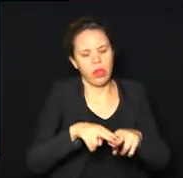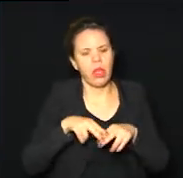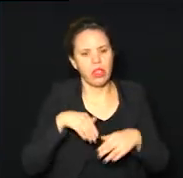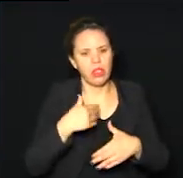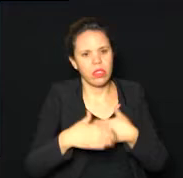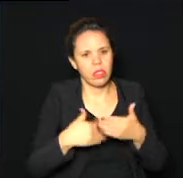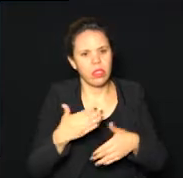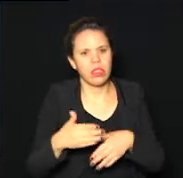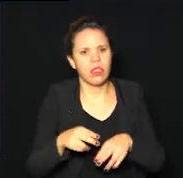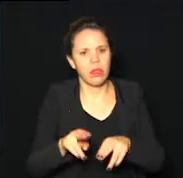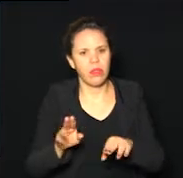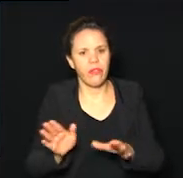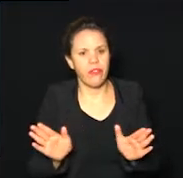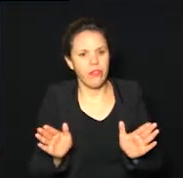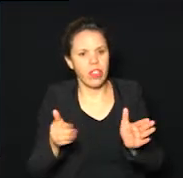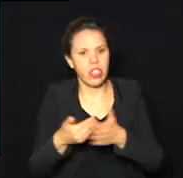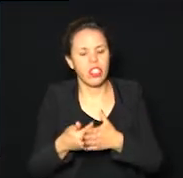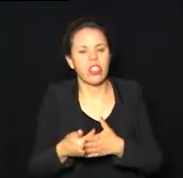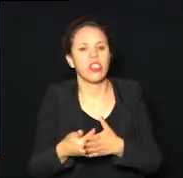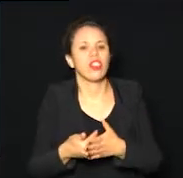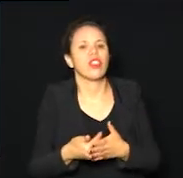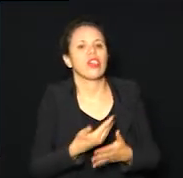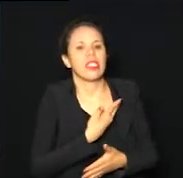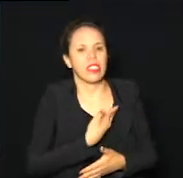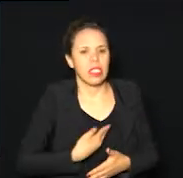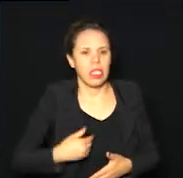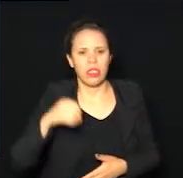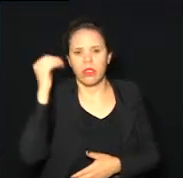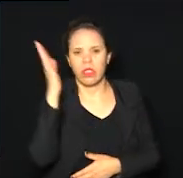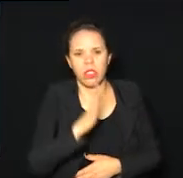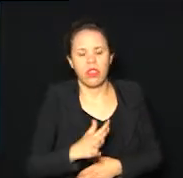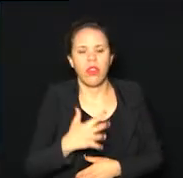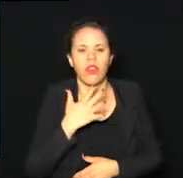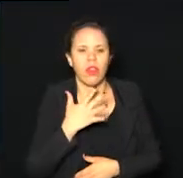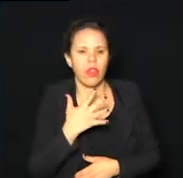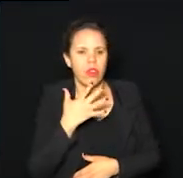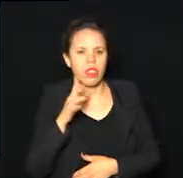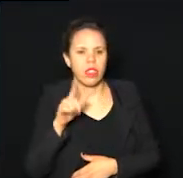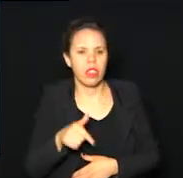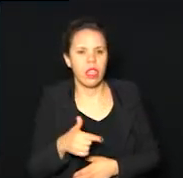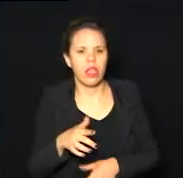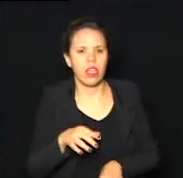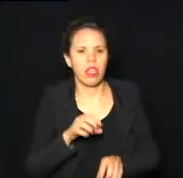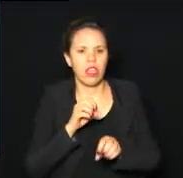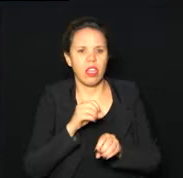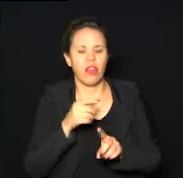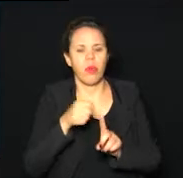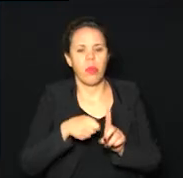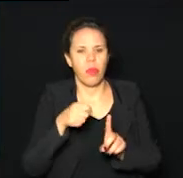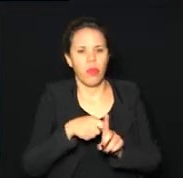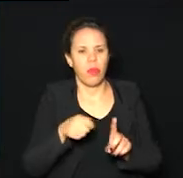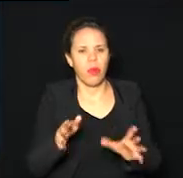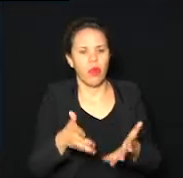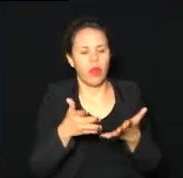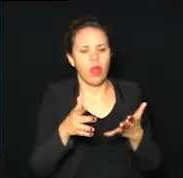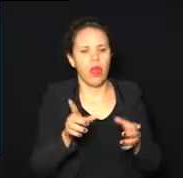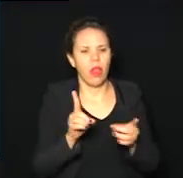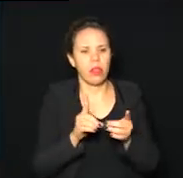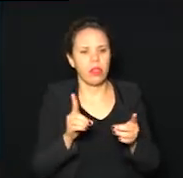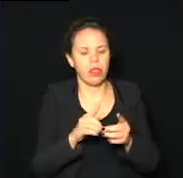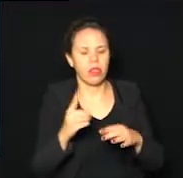consequente, o desmonte do Estado Nacional, como a gente conhece, um Estado indutor de políticas públicas que atende